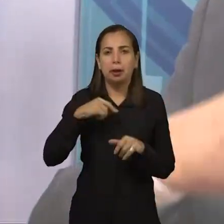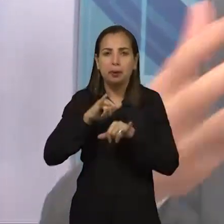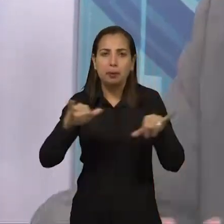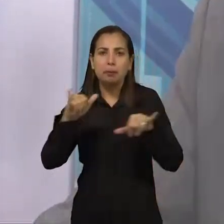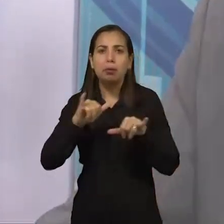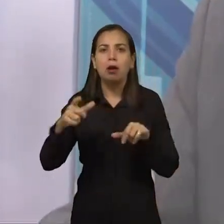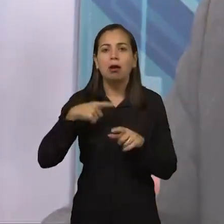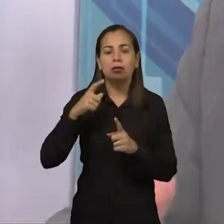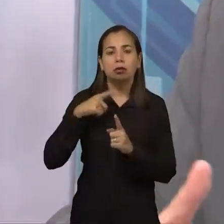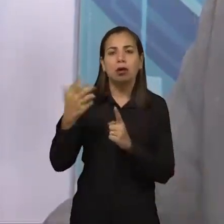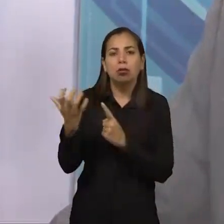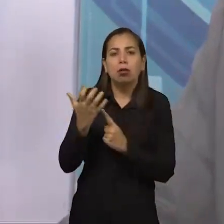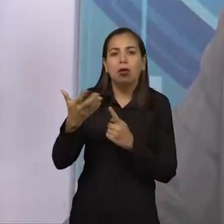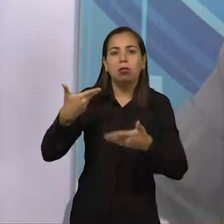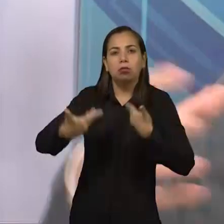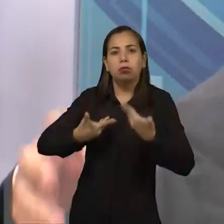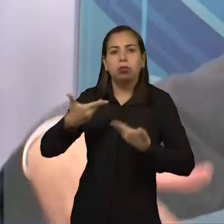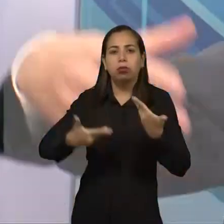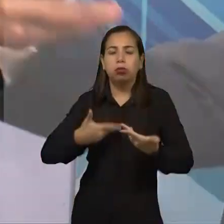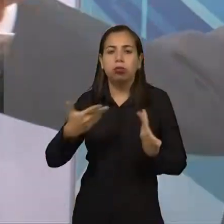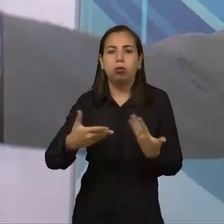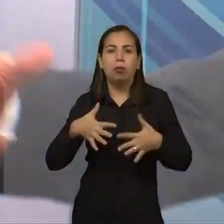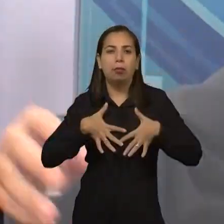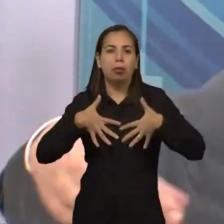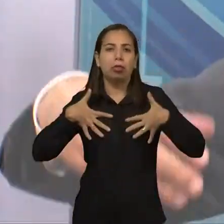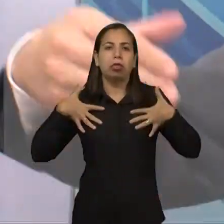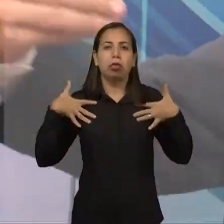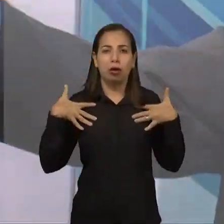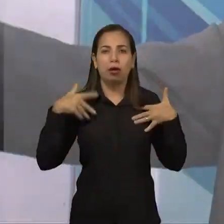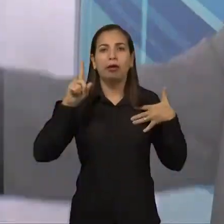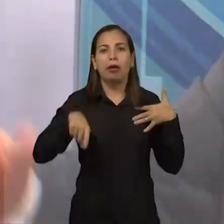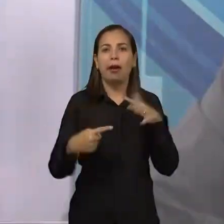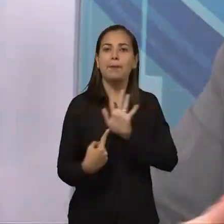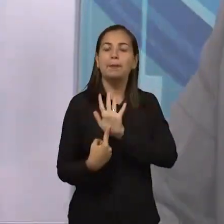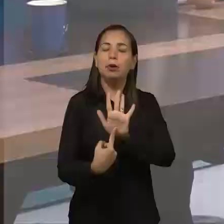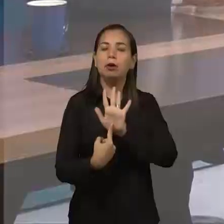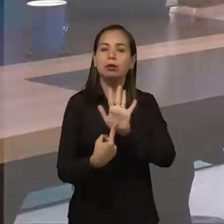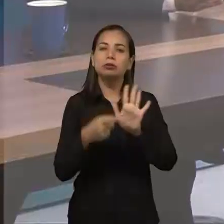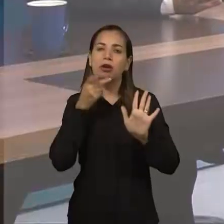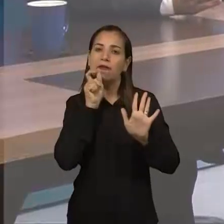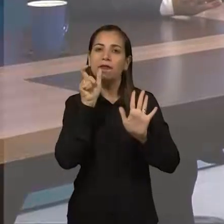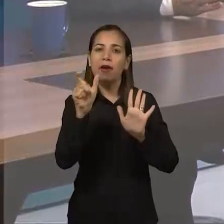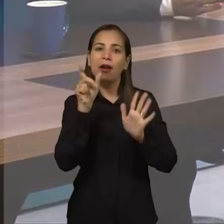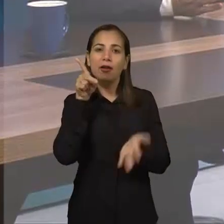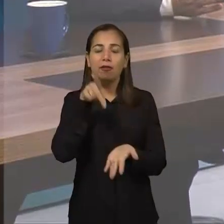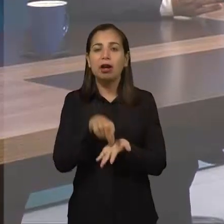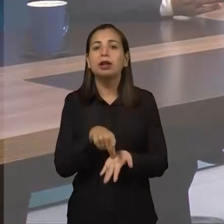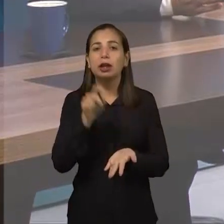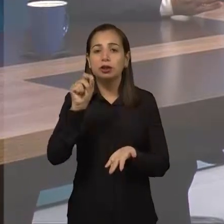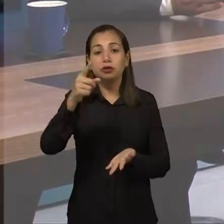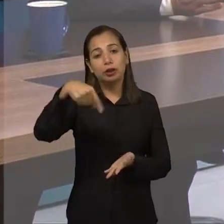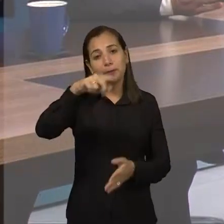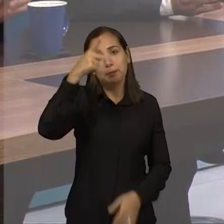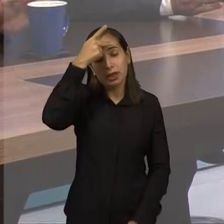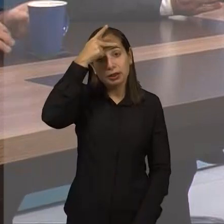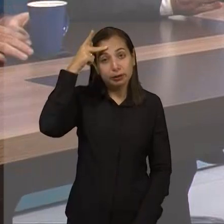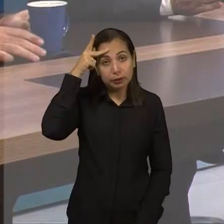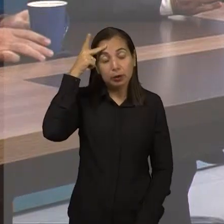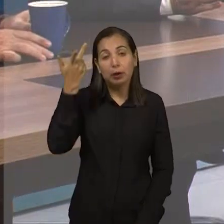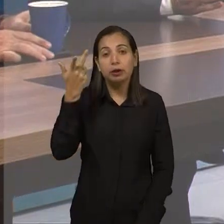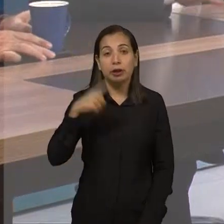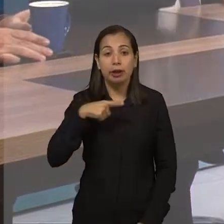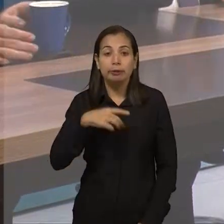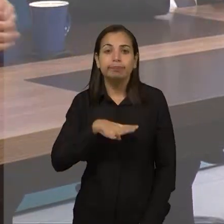me atiça o ânimo para que eu apareça, para que eu diga verdades, e óbvio que as outras pessoas reagem, como fez o ministro